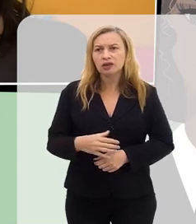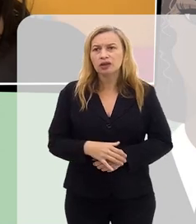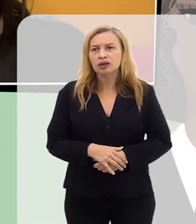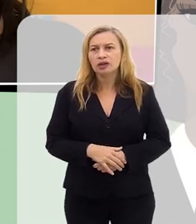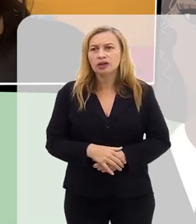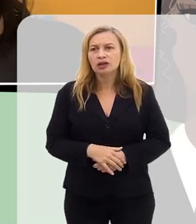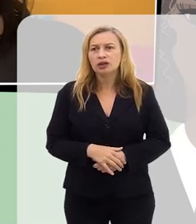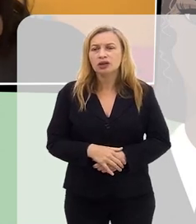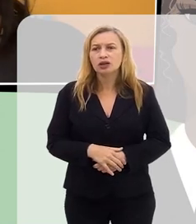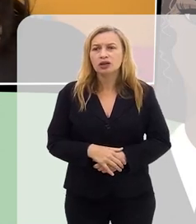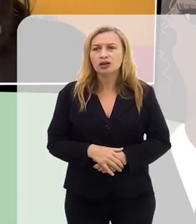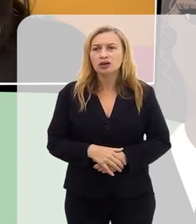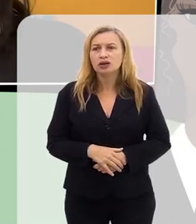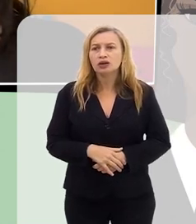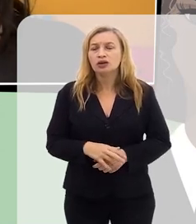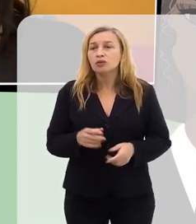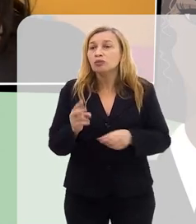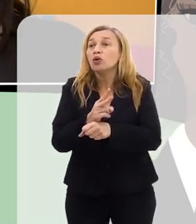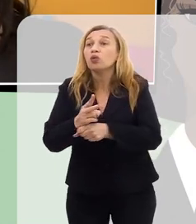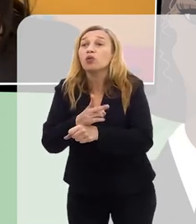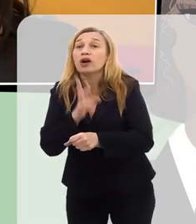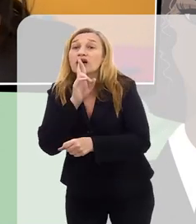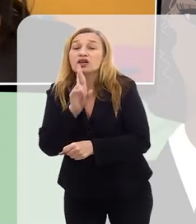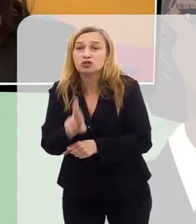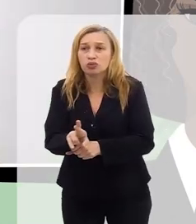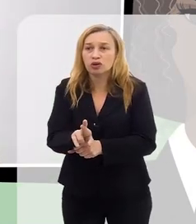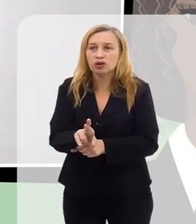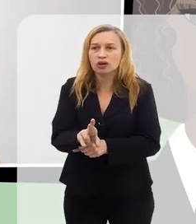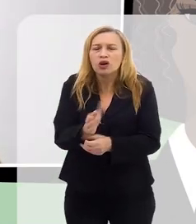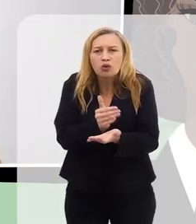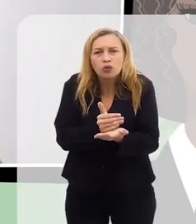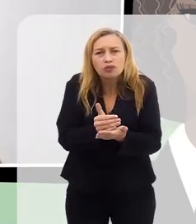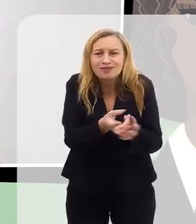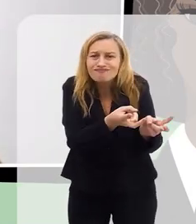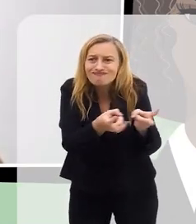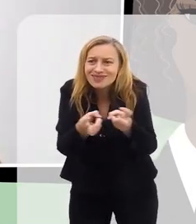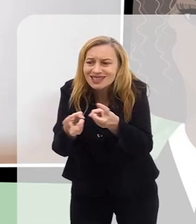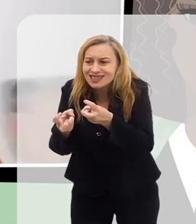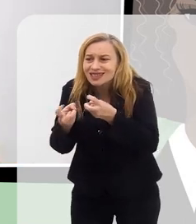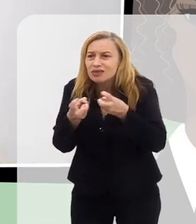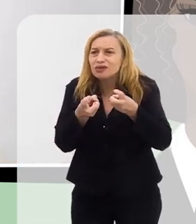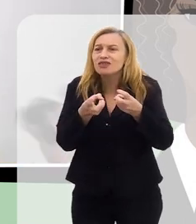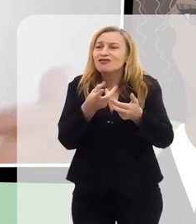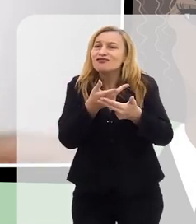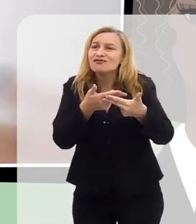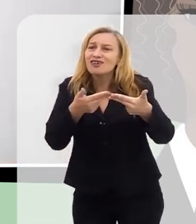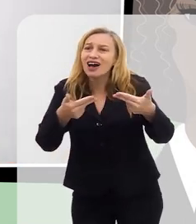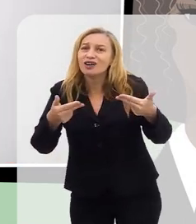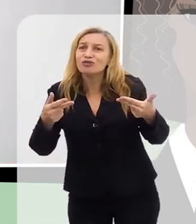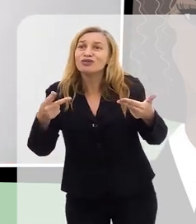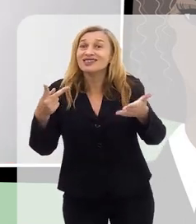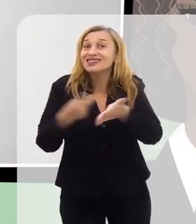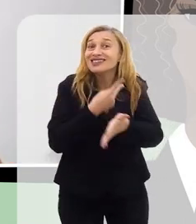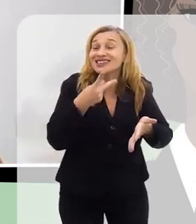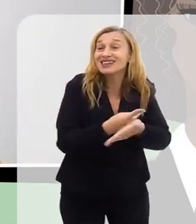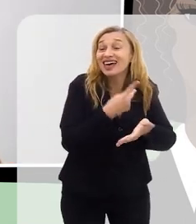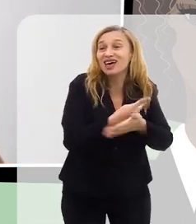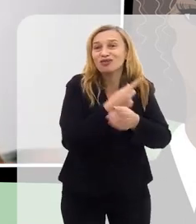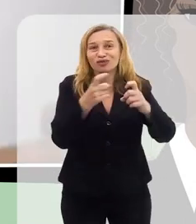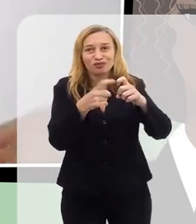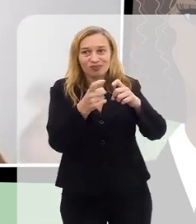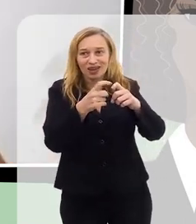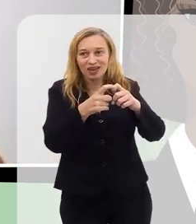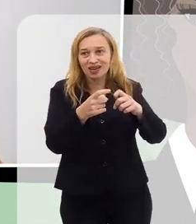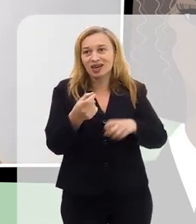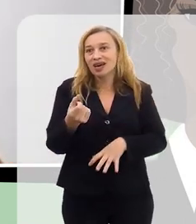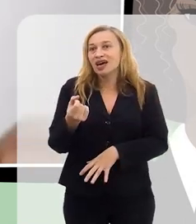óbito da minha filha. Eu fui buscar respostas. E aí eu comecei a perceber diversas negligências